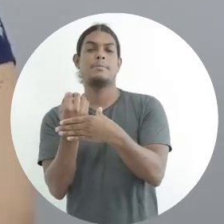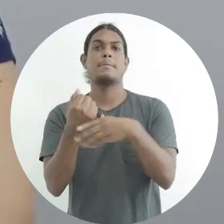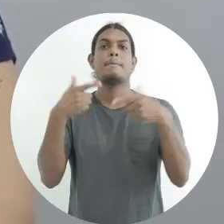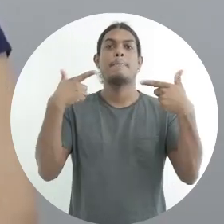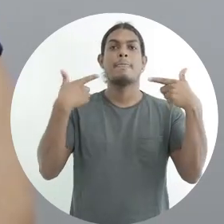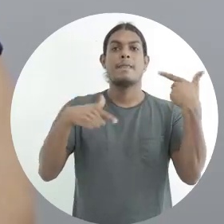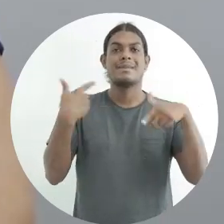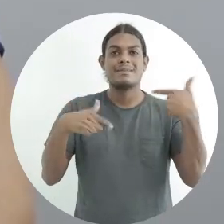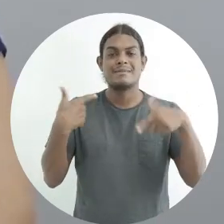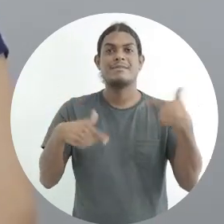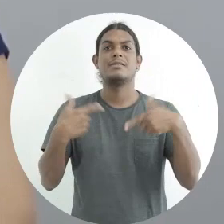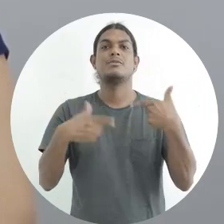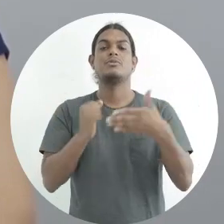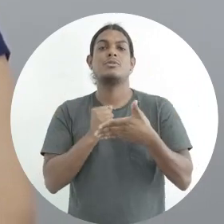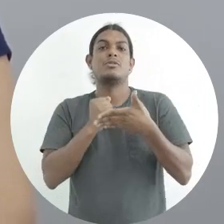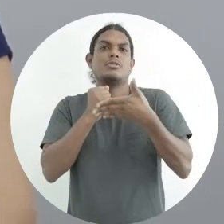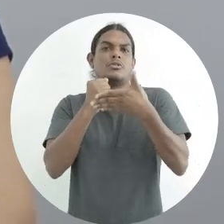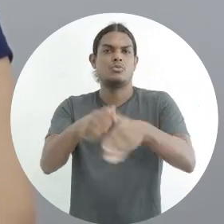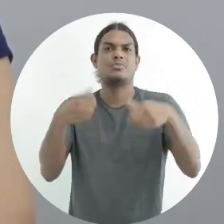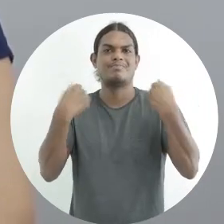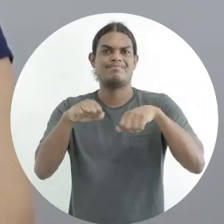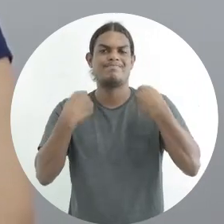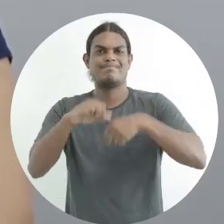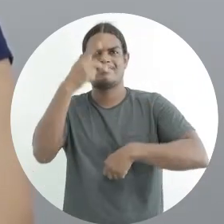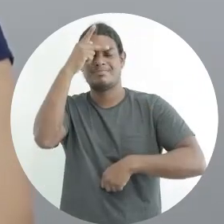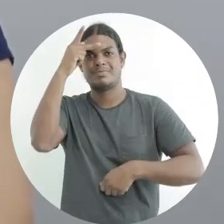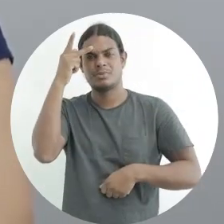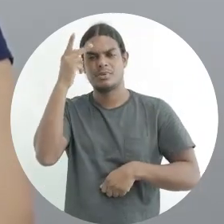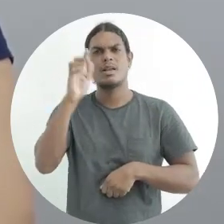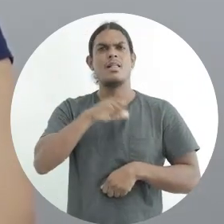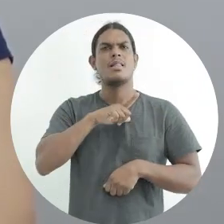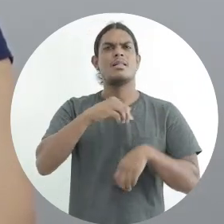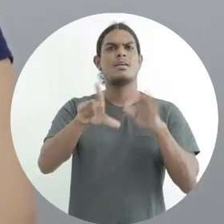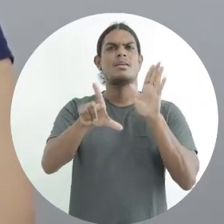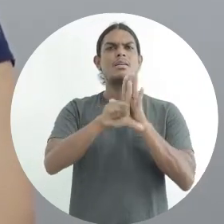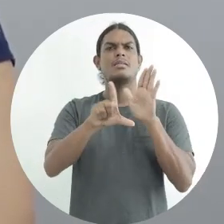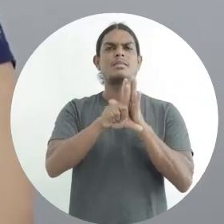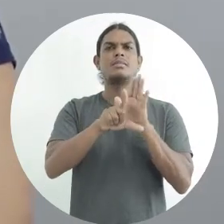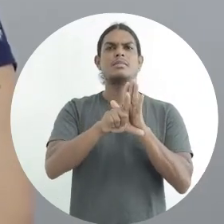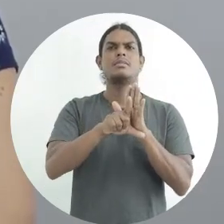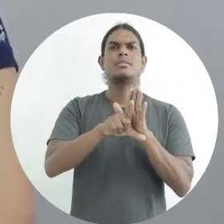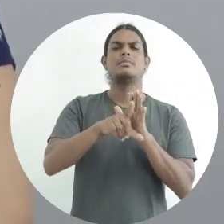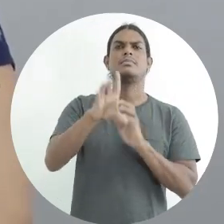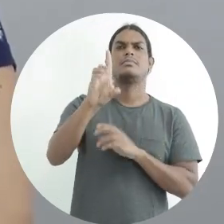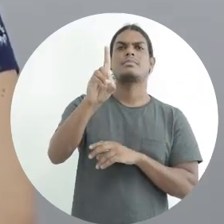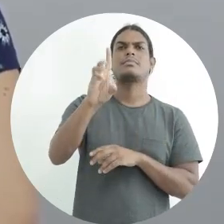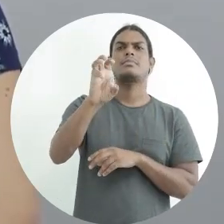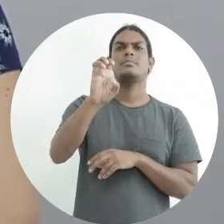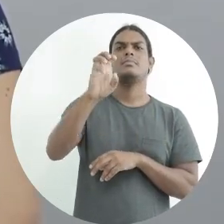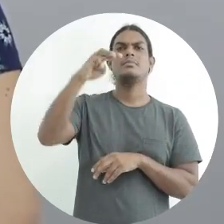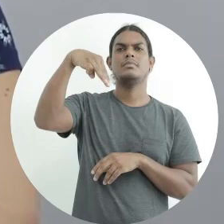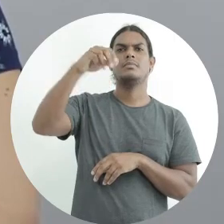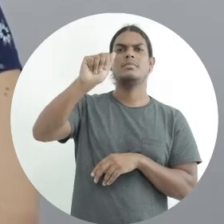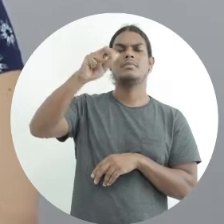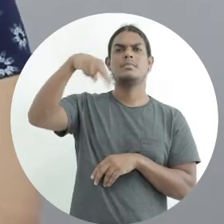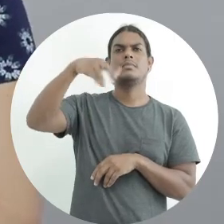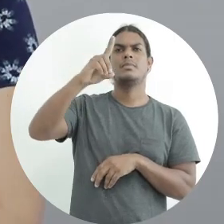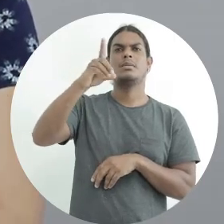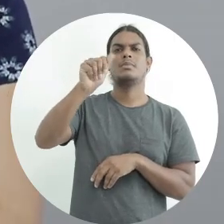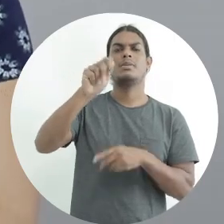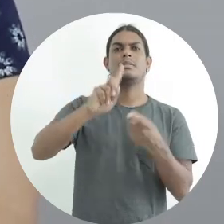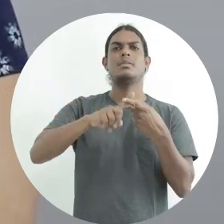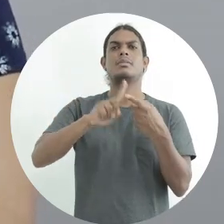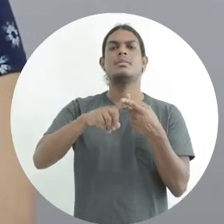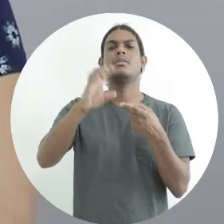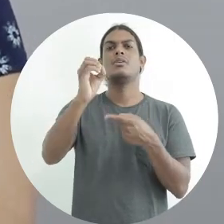necessidades. Estuda-se a lei de demanda e oferta, não sei se vocês já ouviram falar. Ou seja, tem que haver um equilíbrio entre tudo